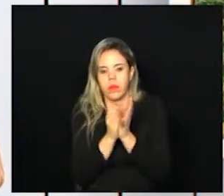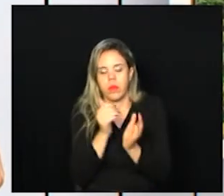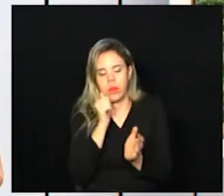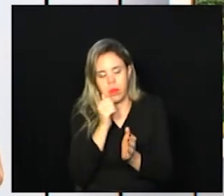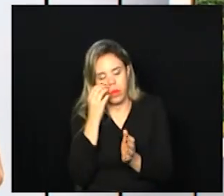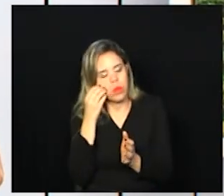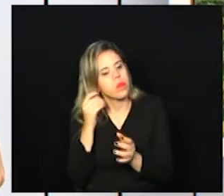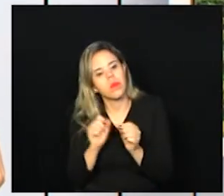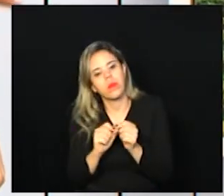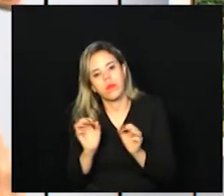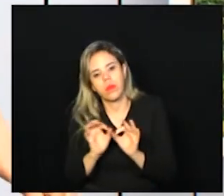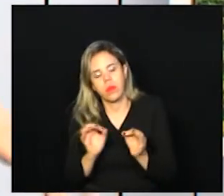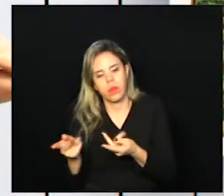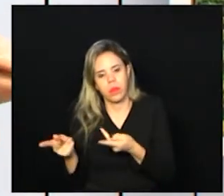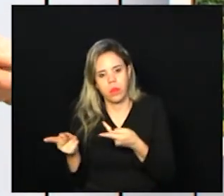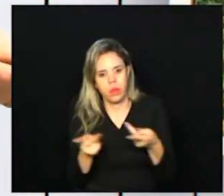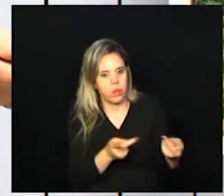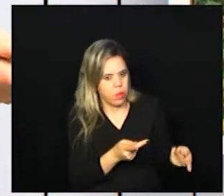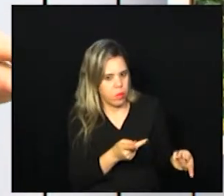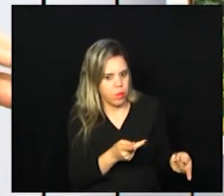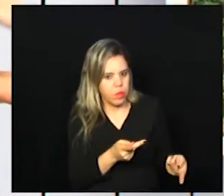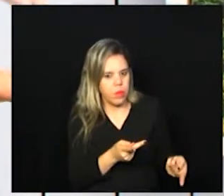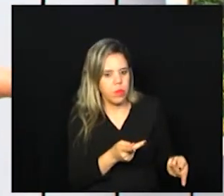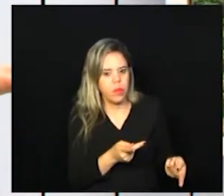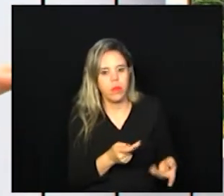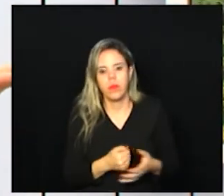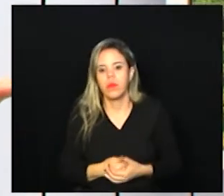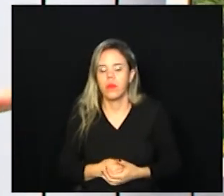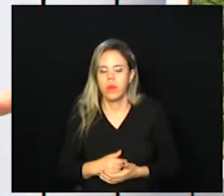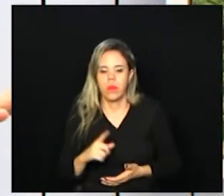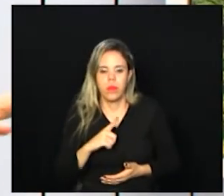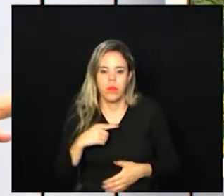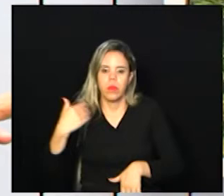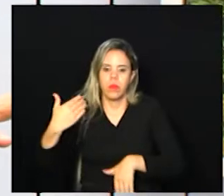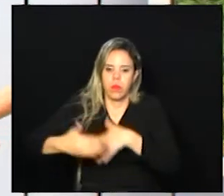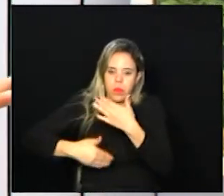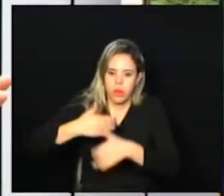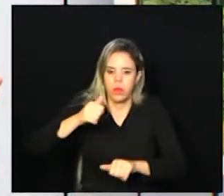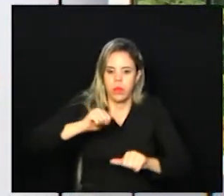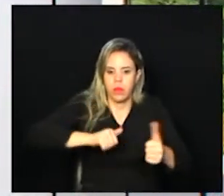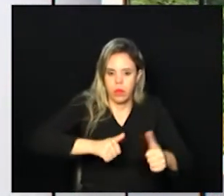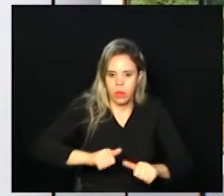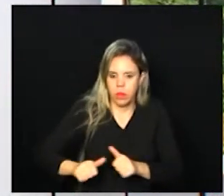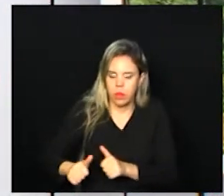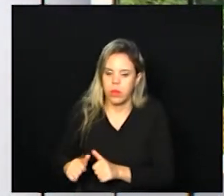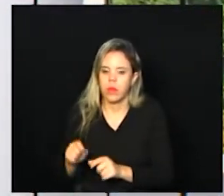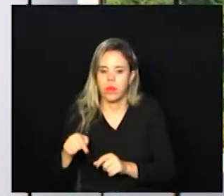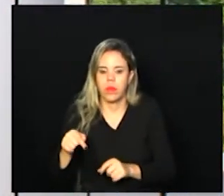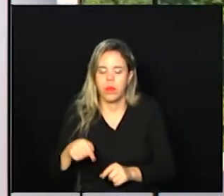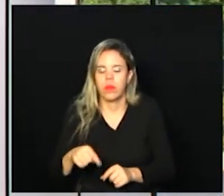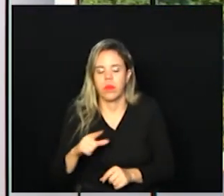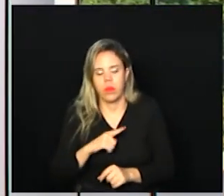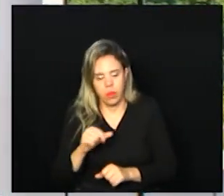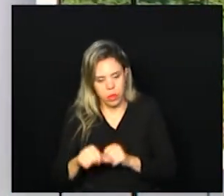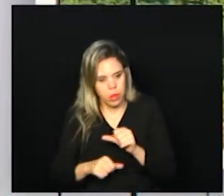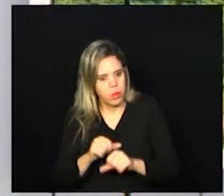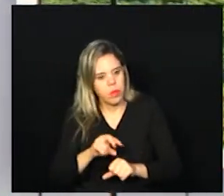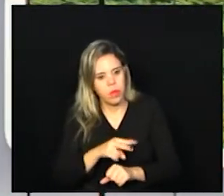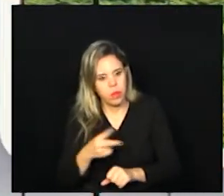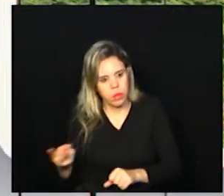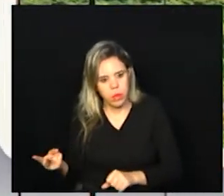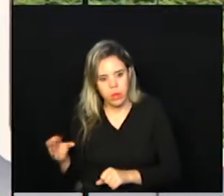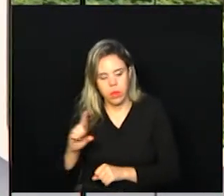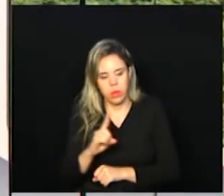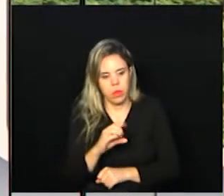nós fizemos, nós convidamos, porque houve um processo de transição aqui, né? Então, houve a mudança da Coordenadoria